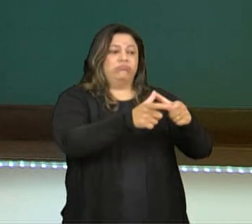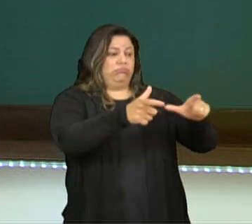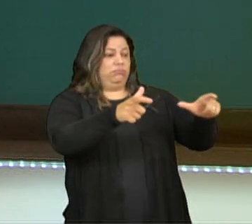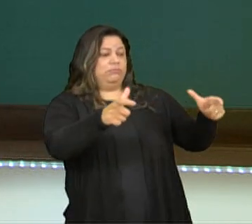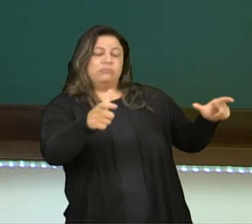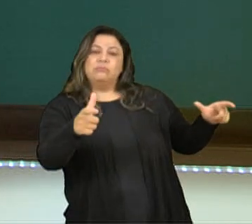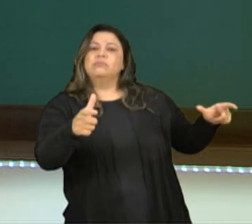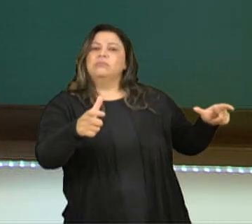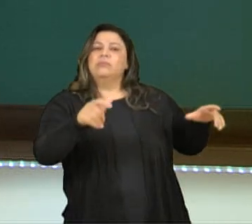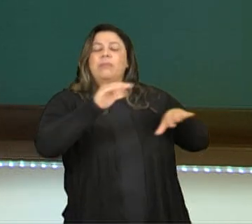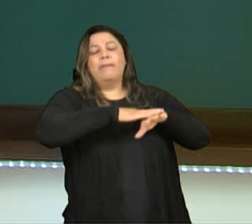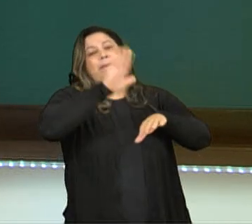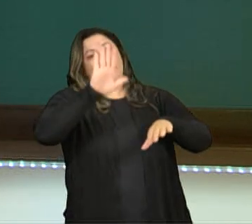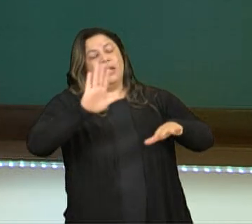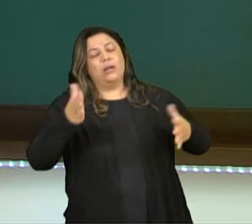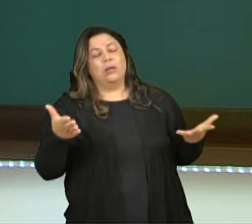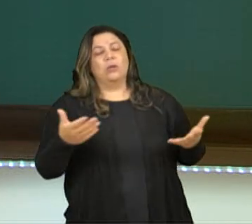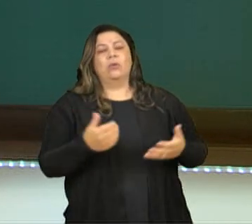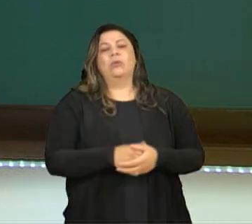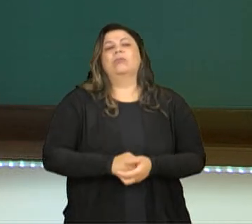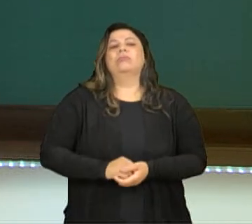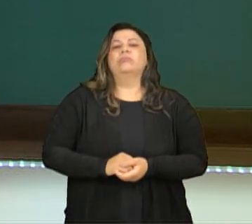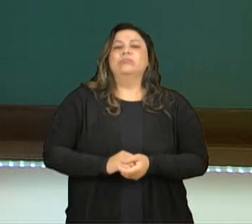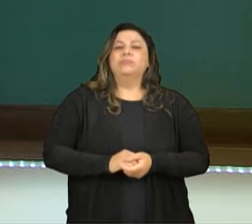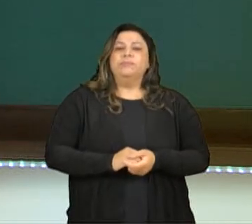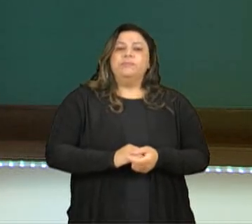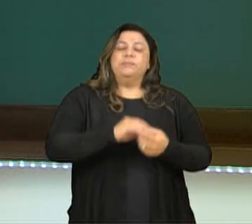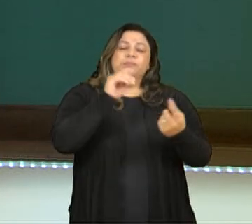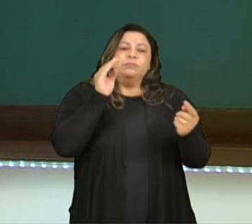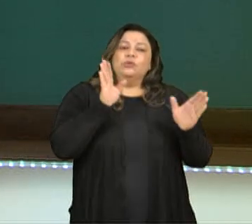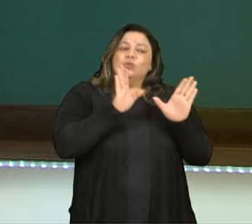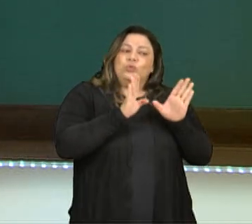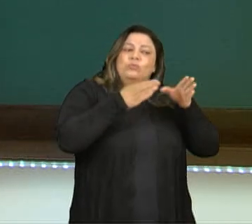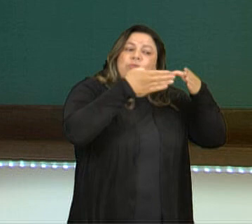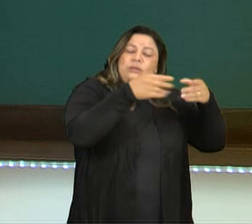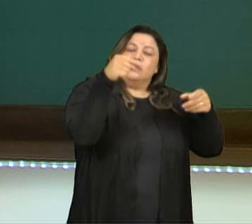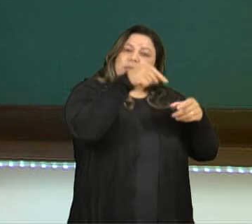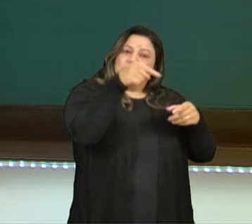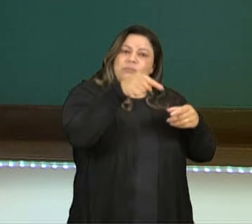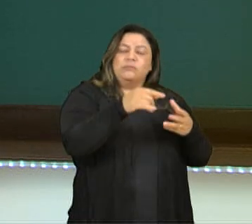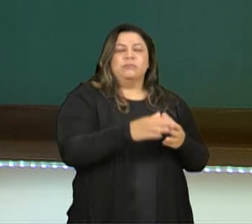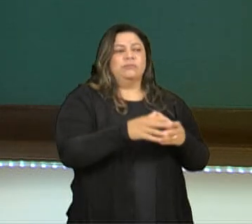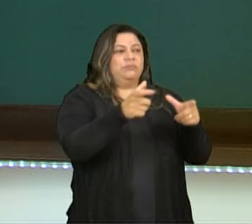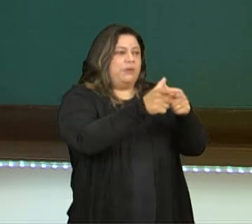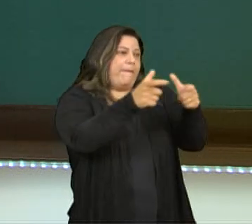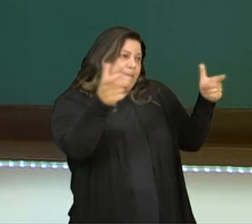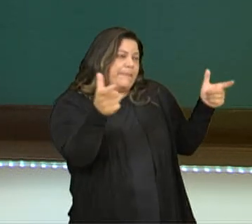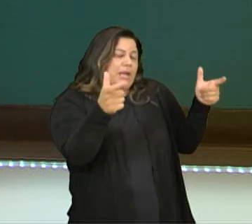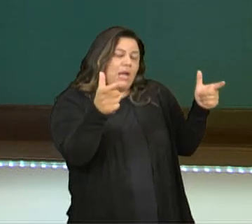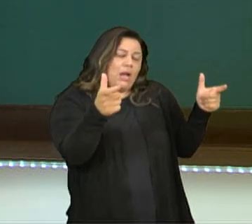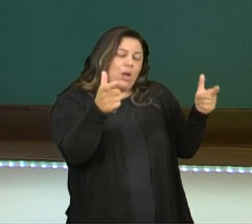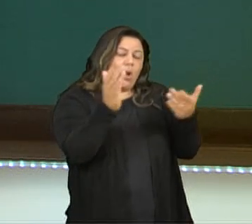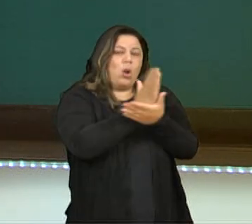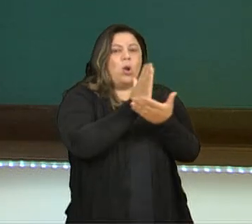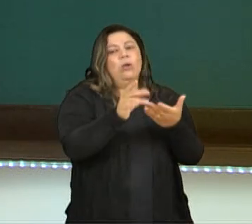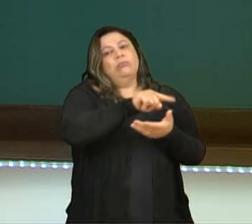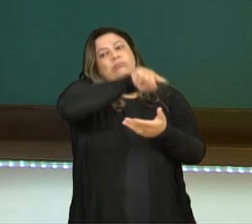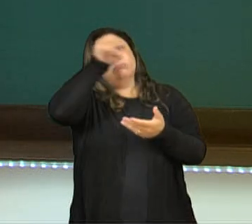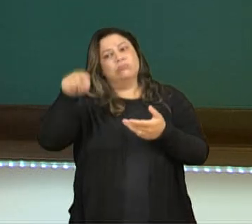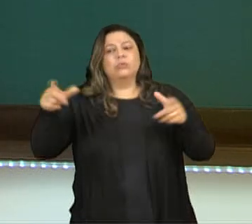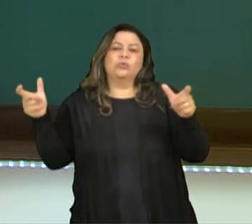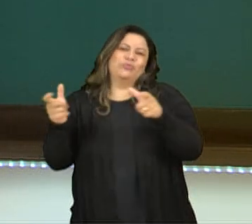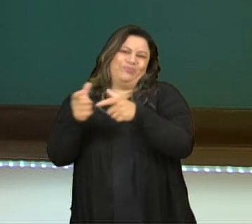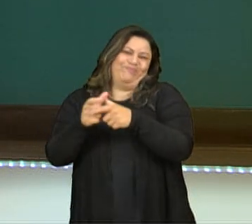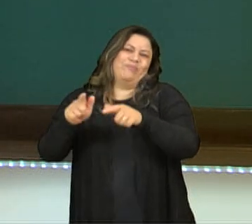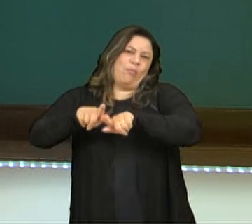maior disponibilidade de um determinado recurso. Ah, em tal lugar um recurso tem abundância, em outro lugar